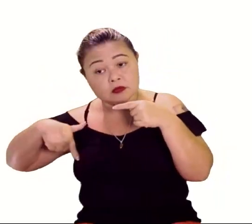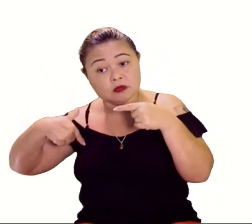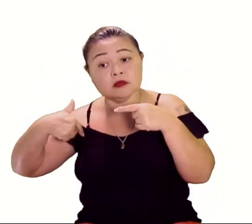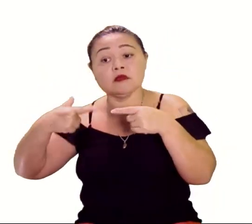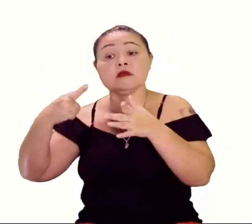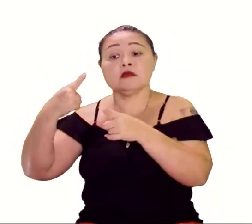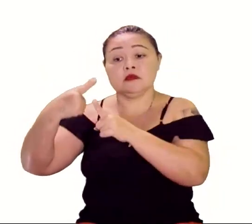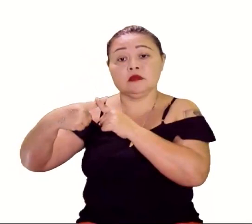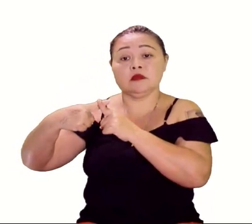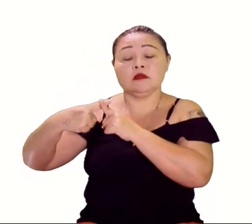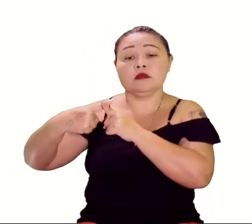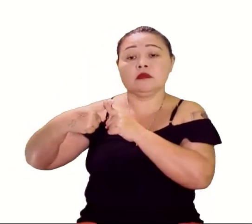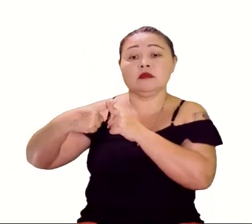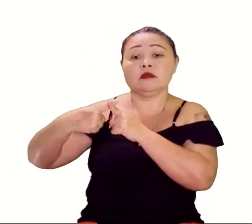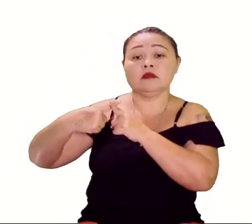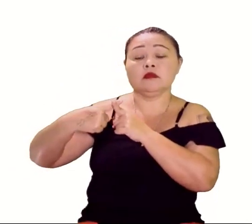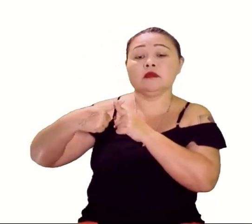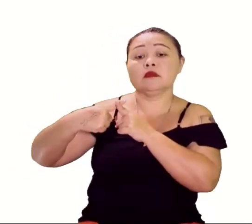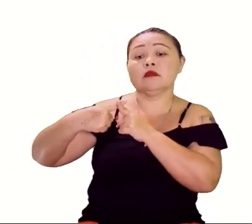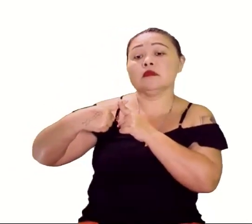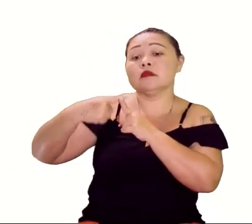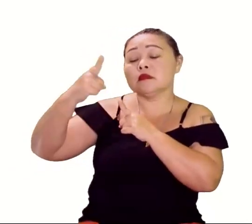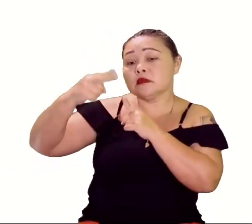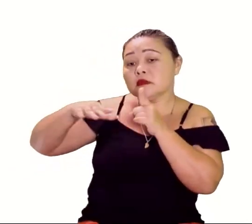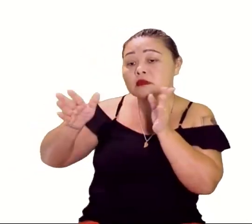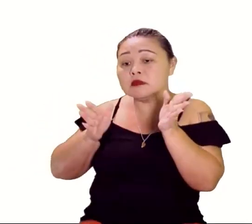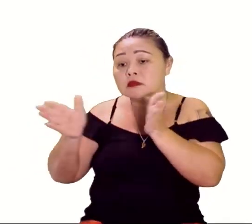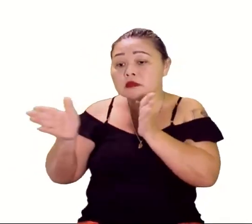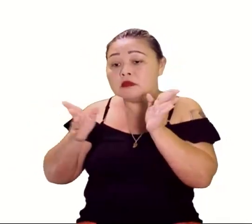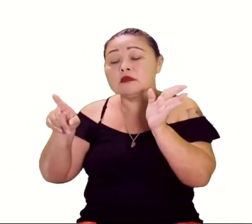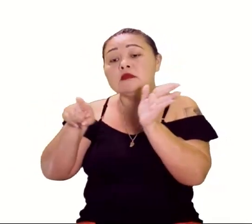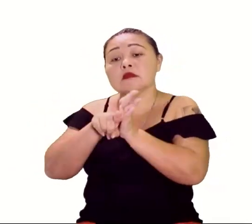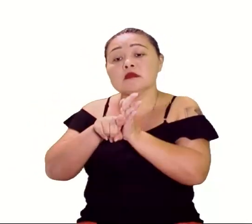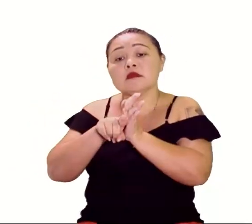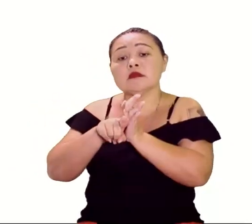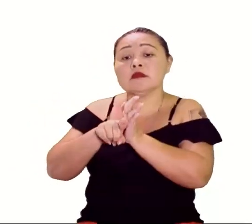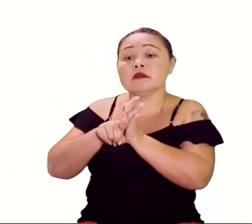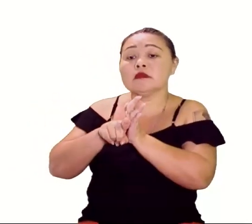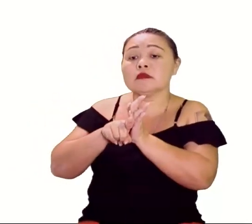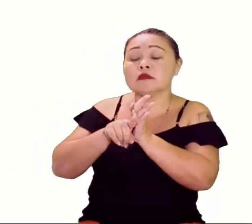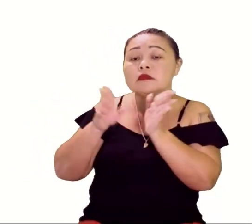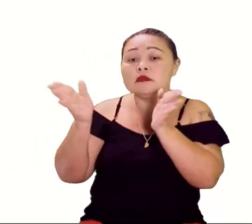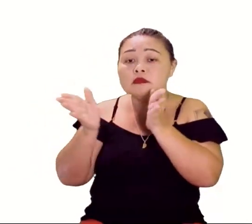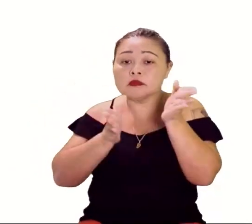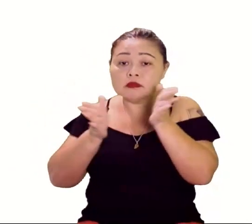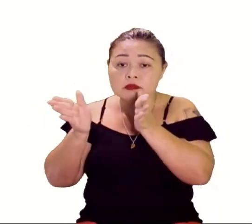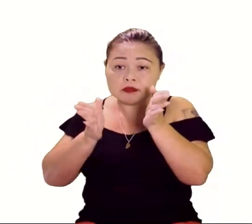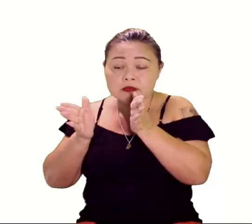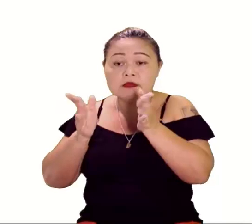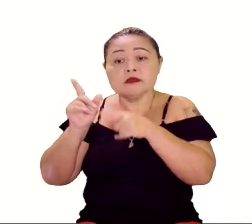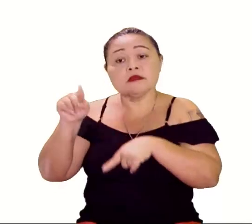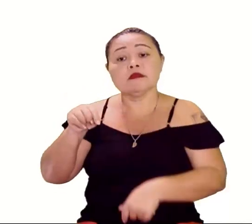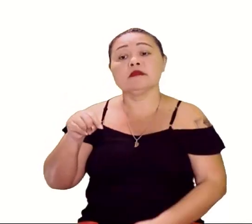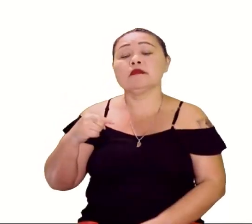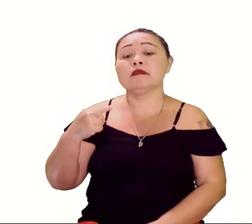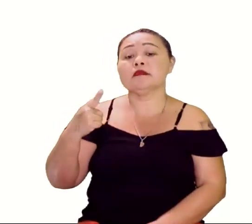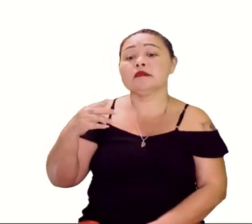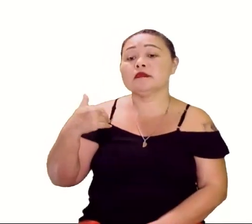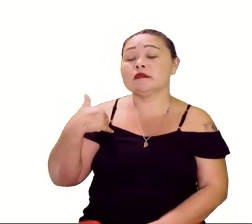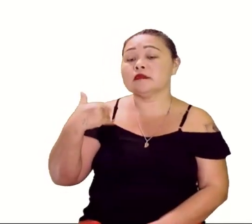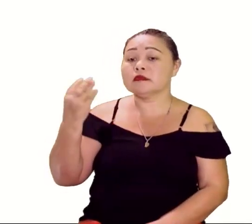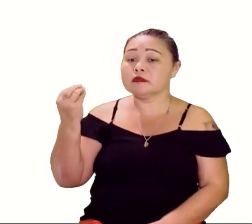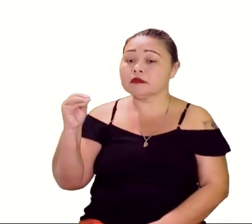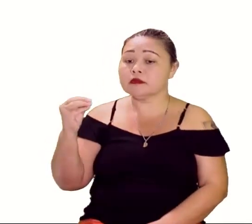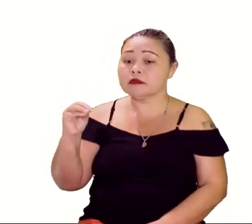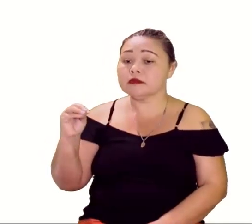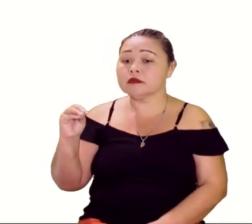positivo? Uhum. E negativo está no meio, entre menos meio e 3. Isso mesmo. Então é Então, isso que vamos você tem colocar